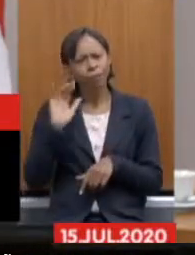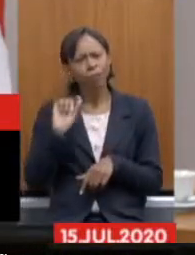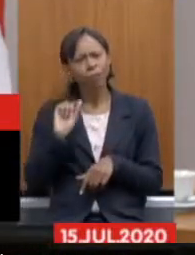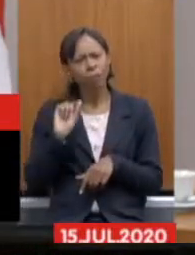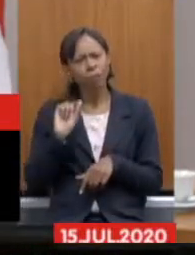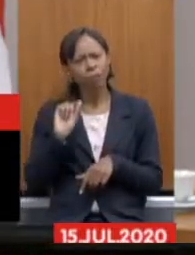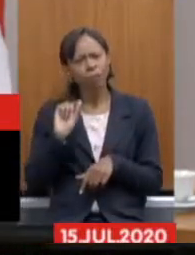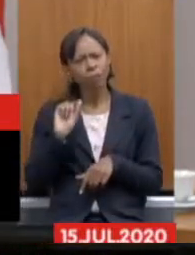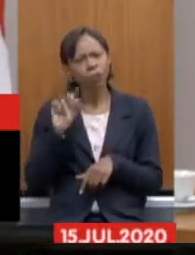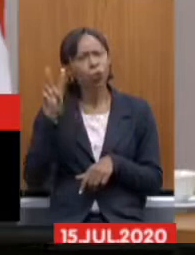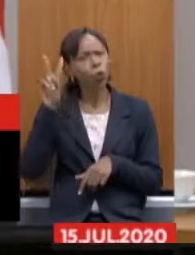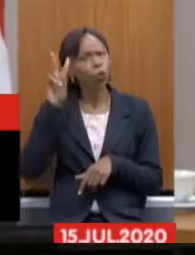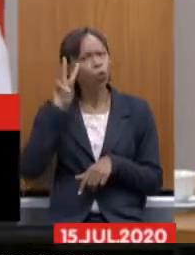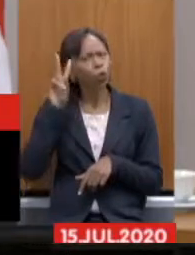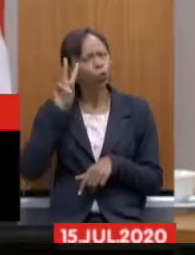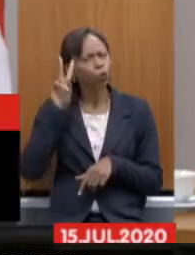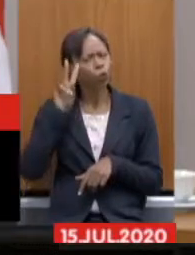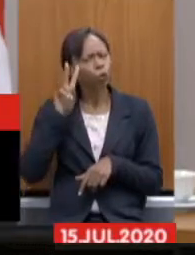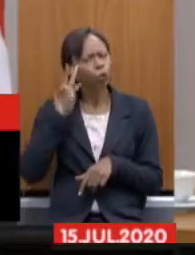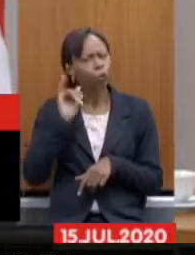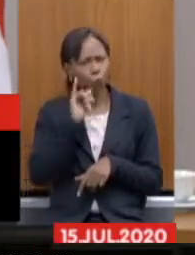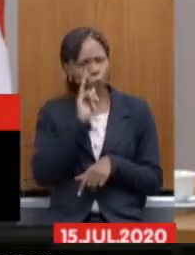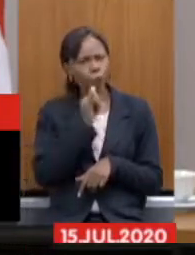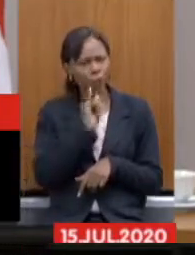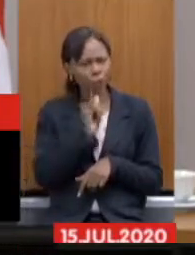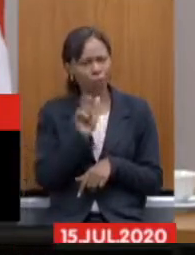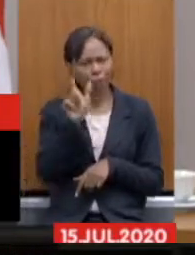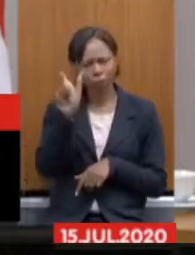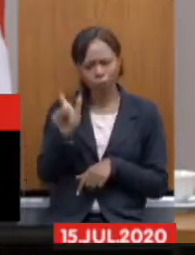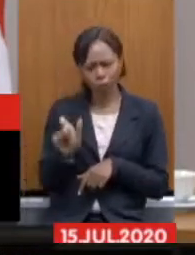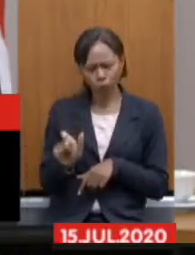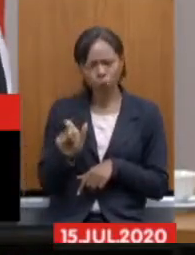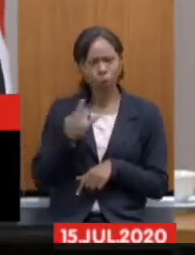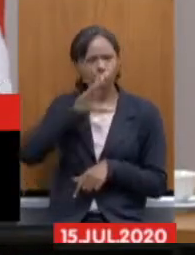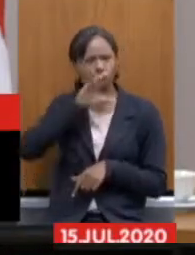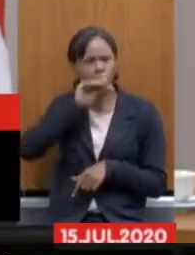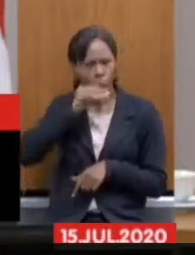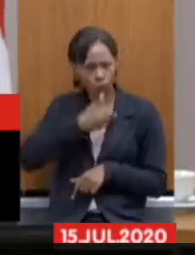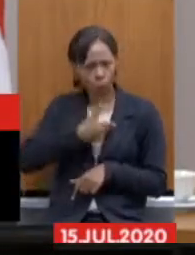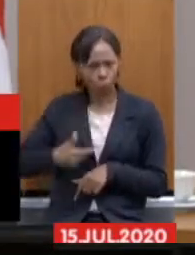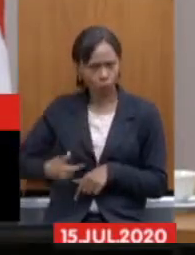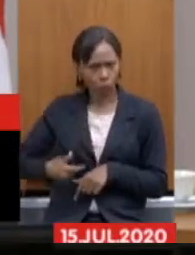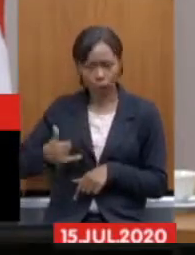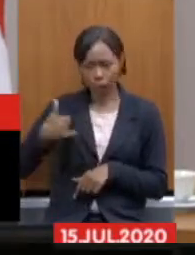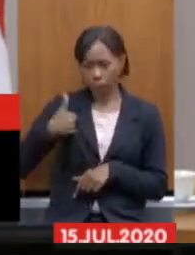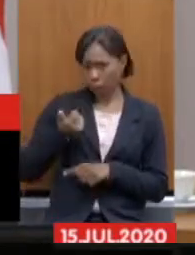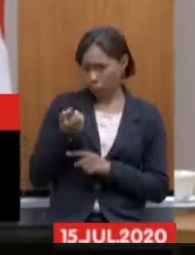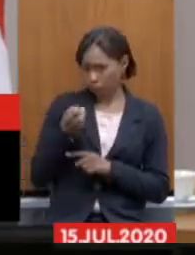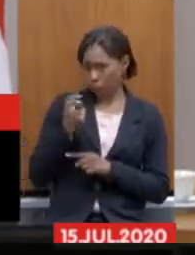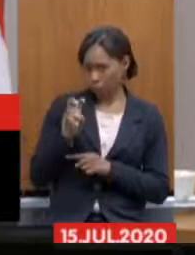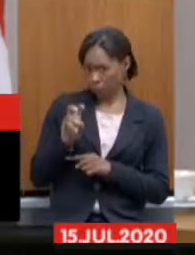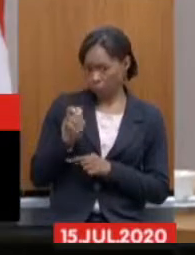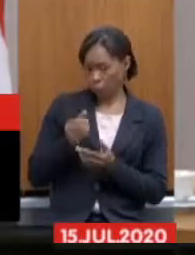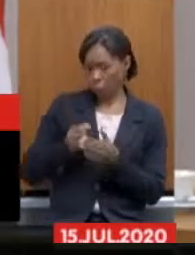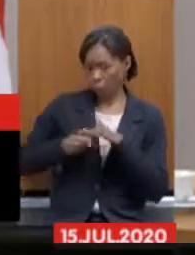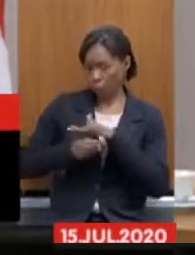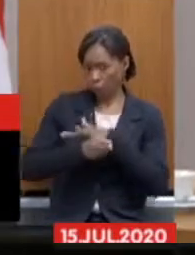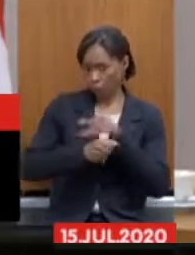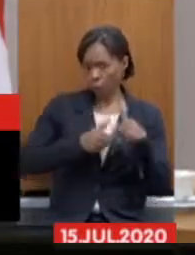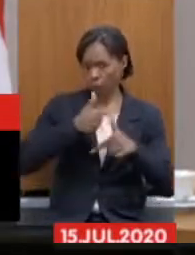contar a história de um servidor público e aos 15 anos de idade ele ingressou no serviço público